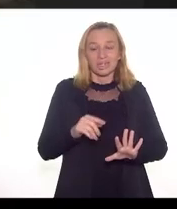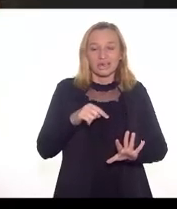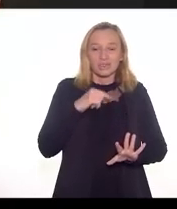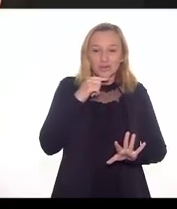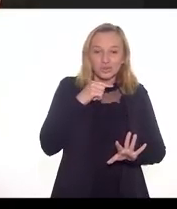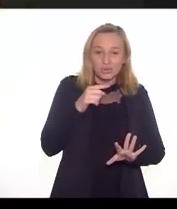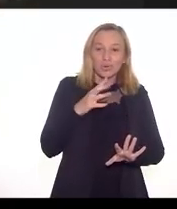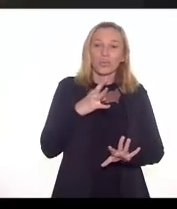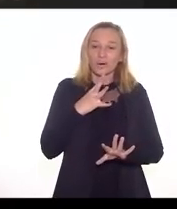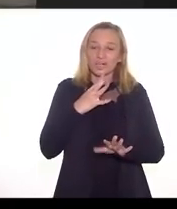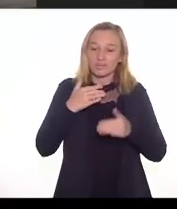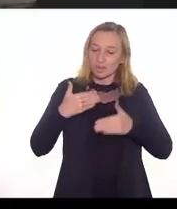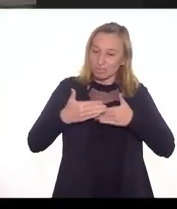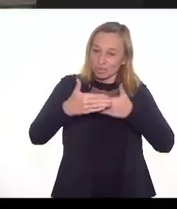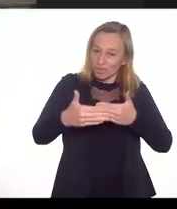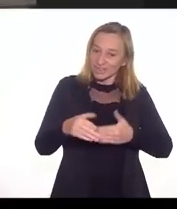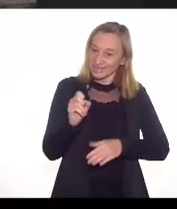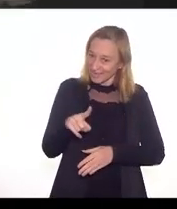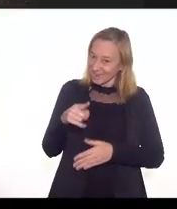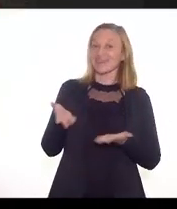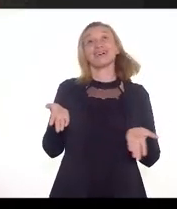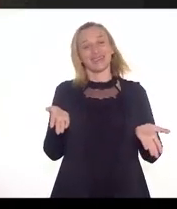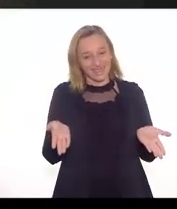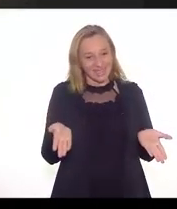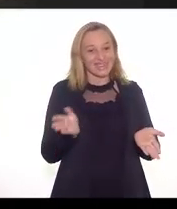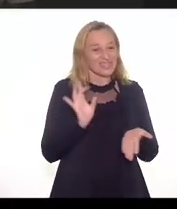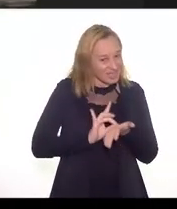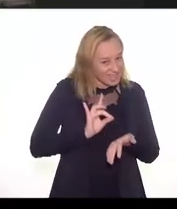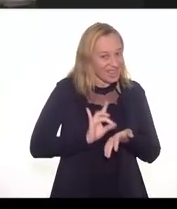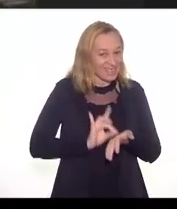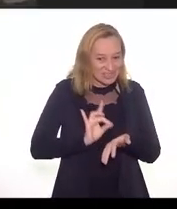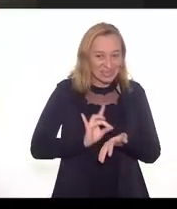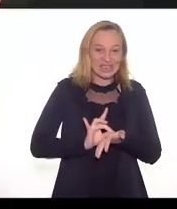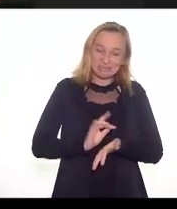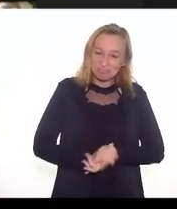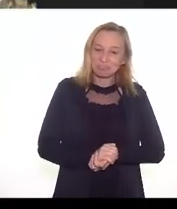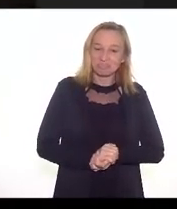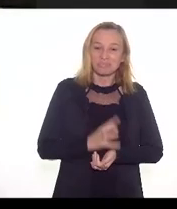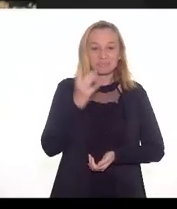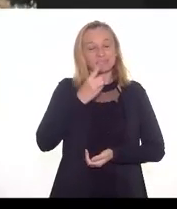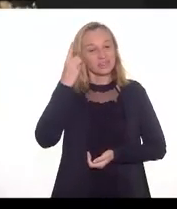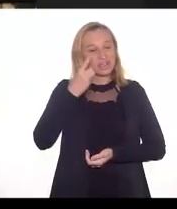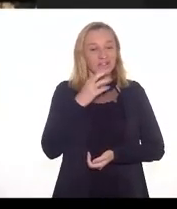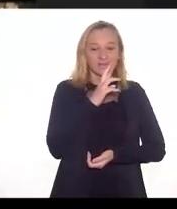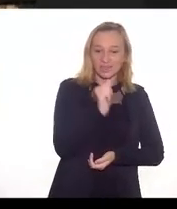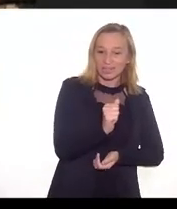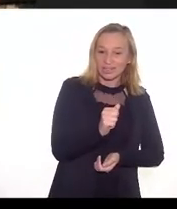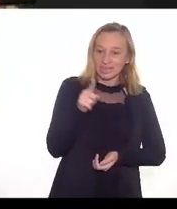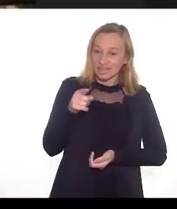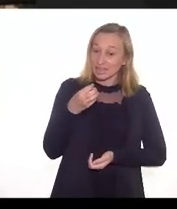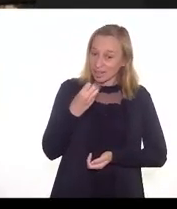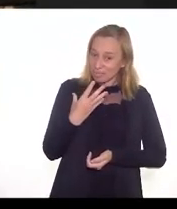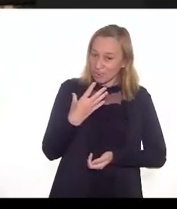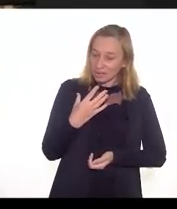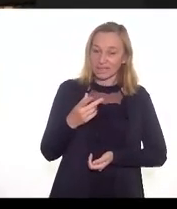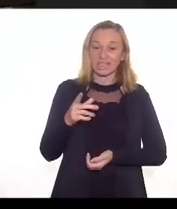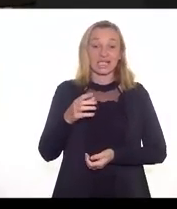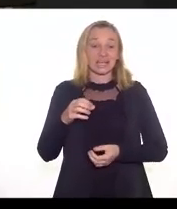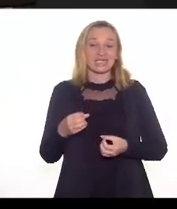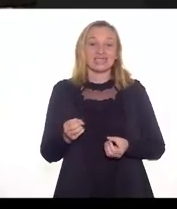mas é pela dúvida que o conhecimento avança, não é isso? Verdade, Valdeque. Mas, deputado Amorim, ele está com crédito. Semana passada, ele nos encheu